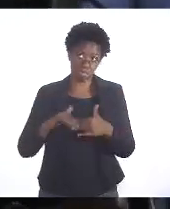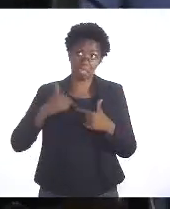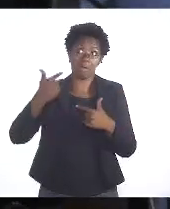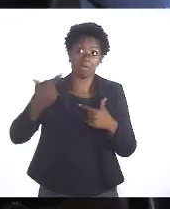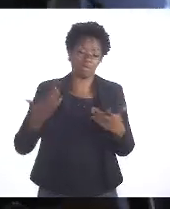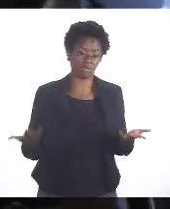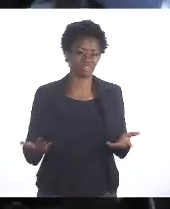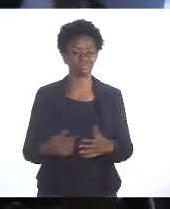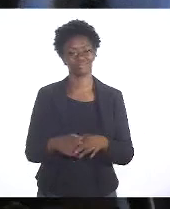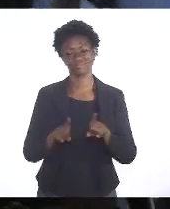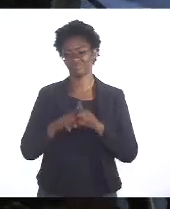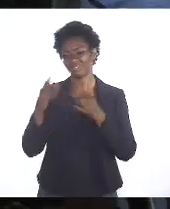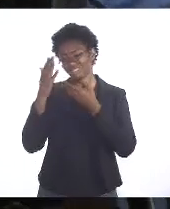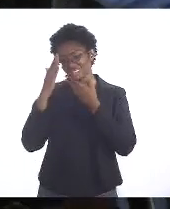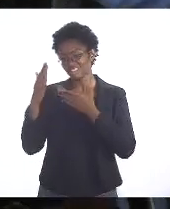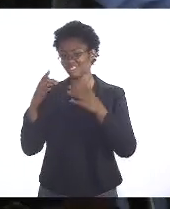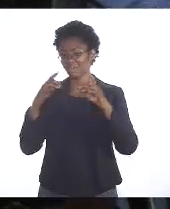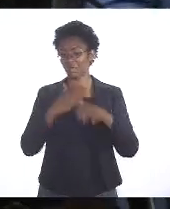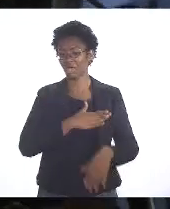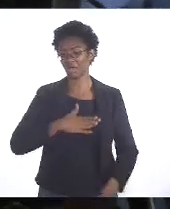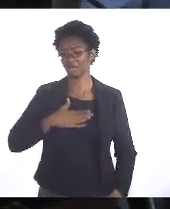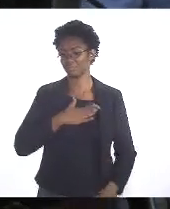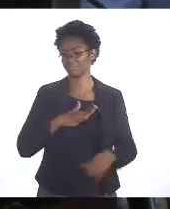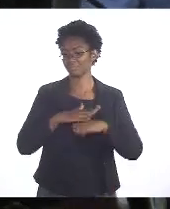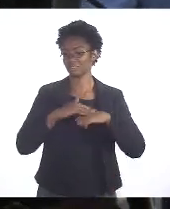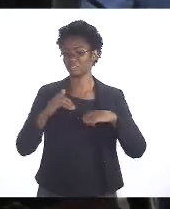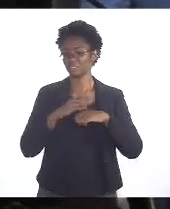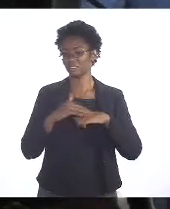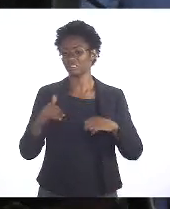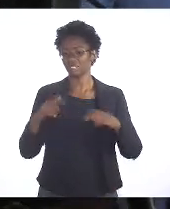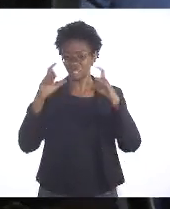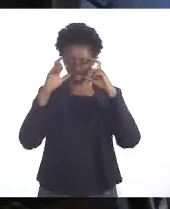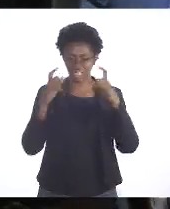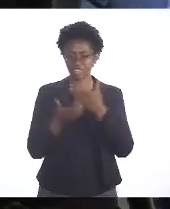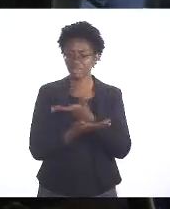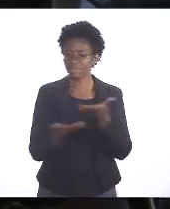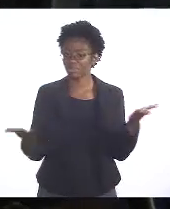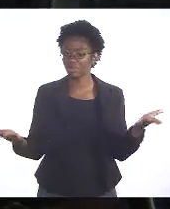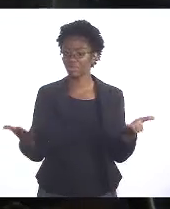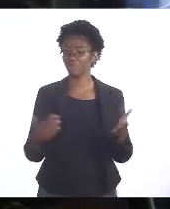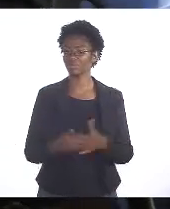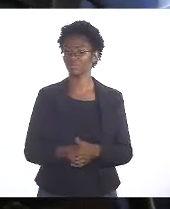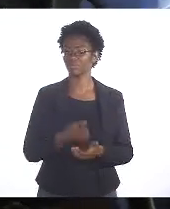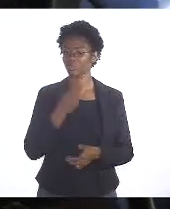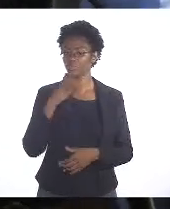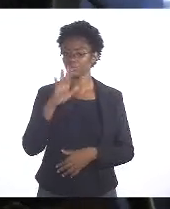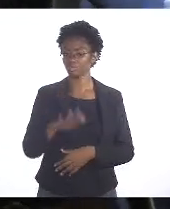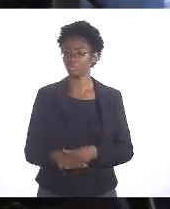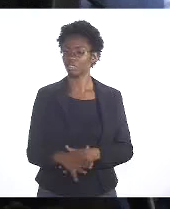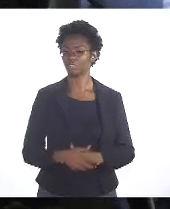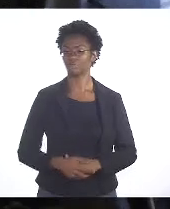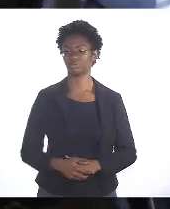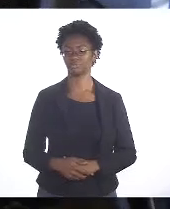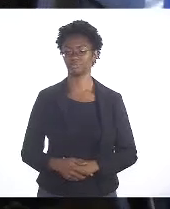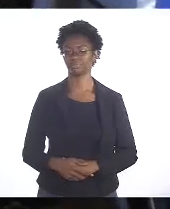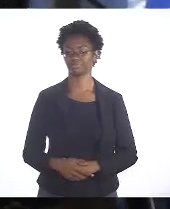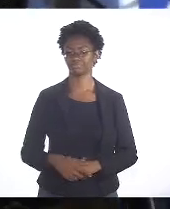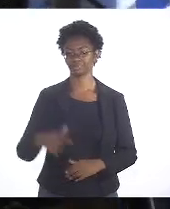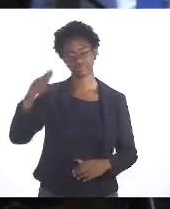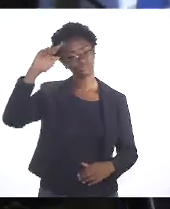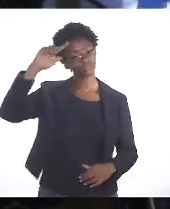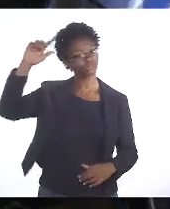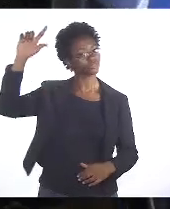Quero aqui agradecer o carinho e a atenção de todos. Boa tarde. Primeiro inscrito é o deputado Luiz